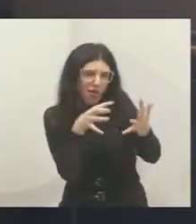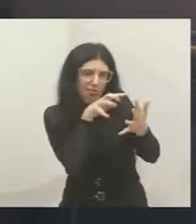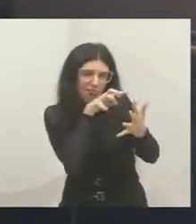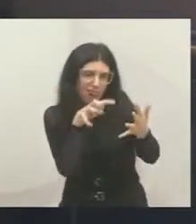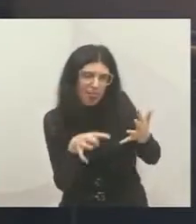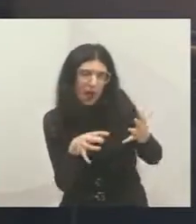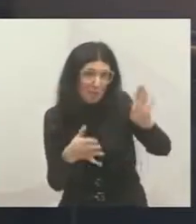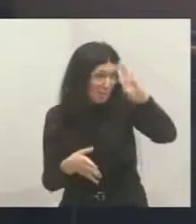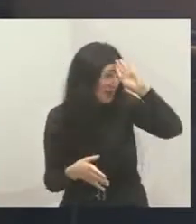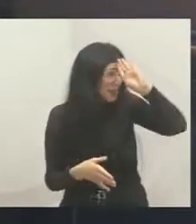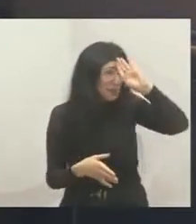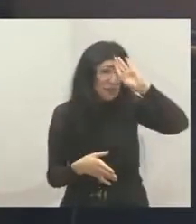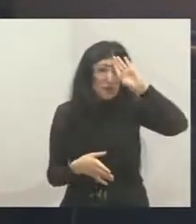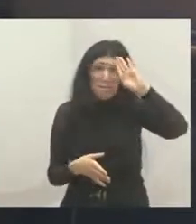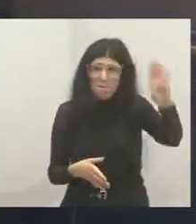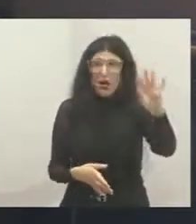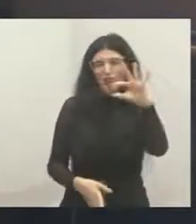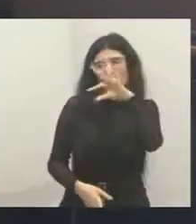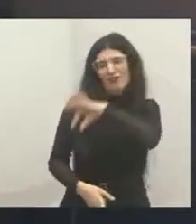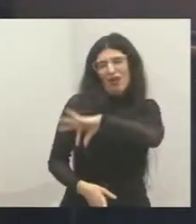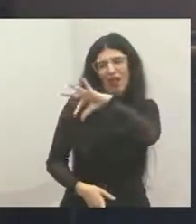Entendeu?